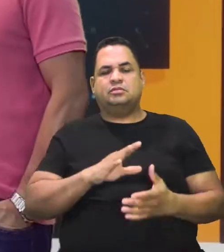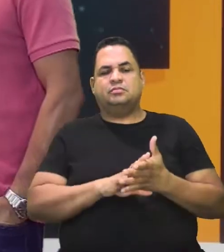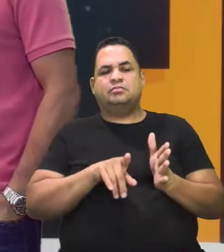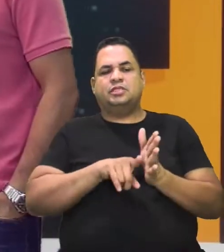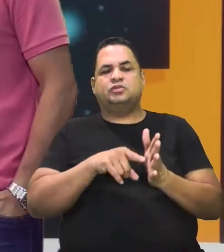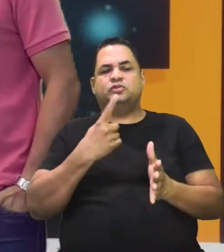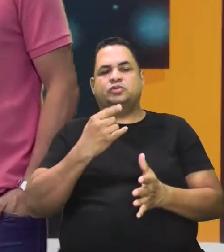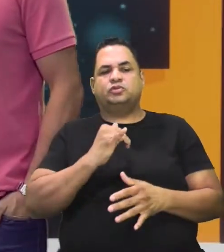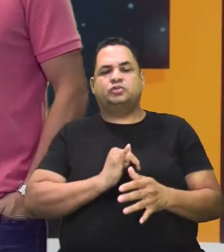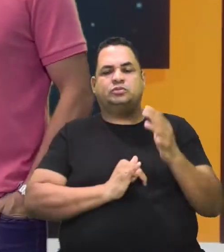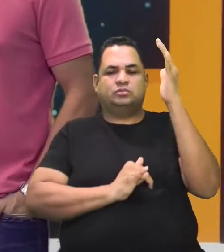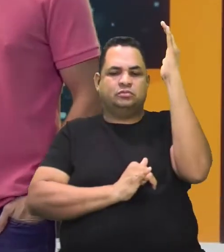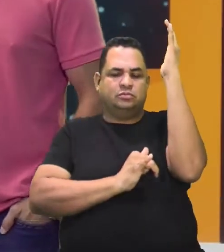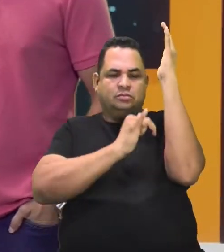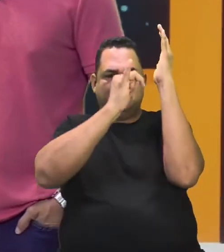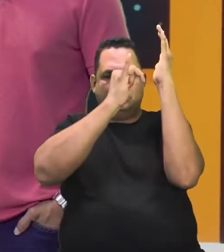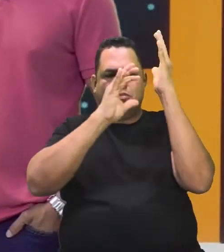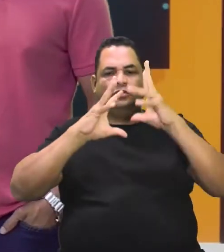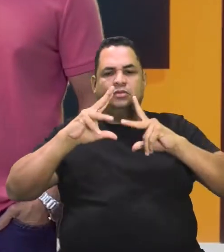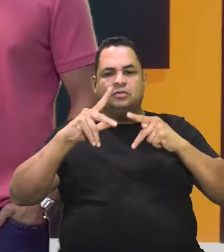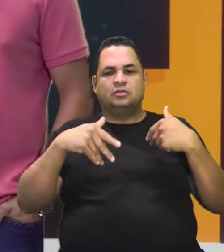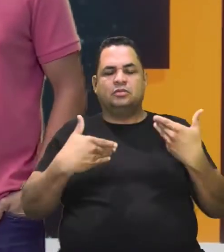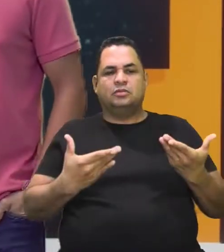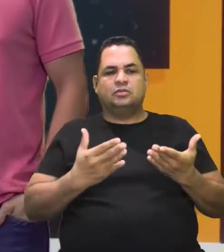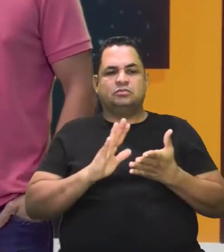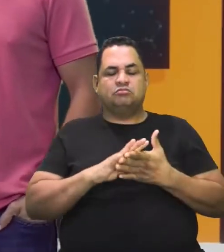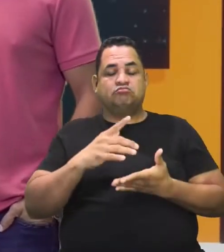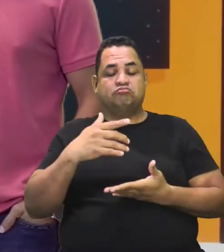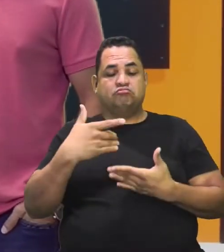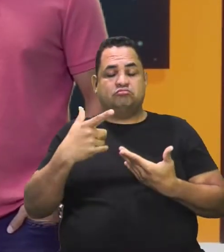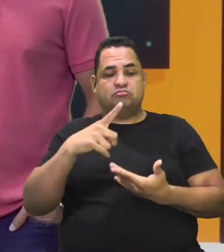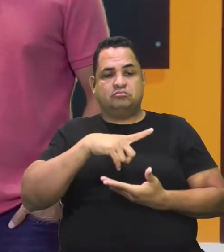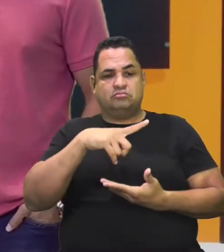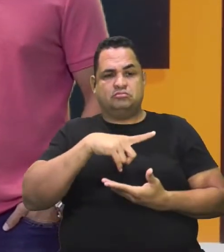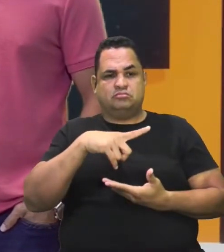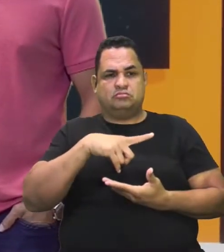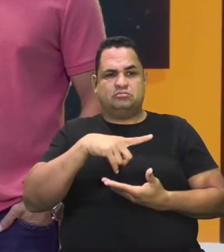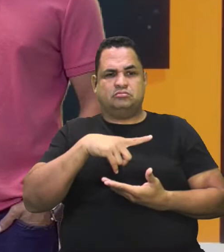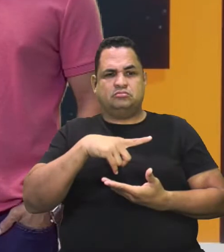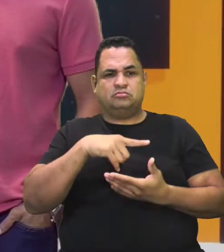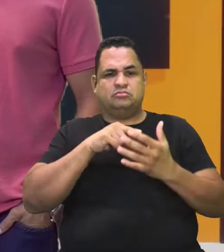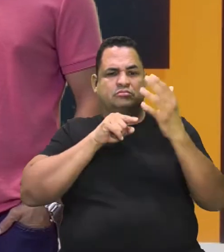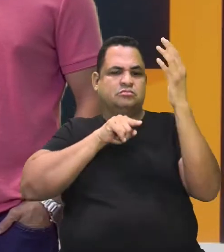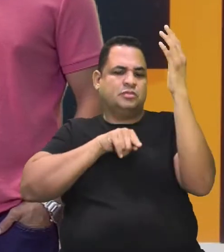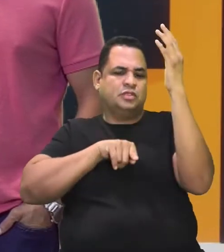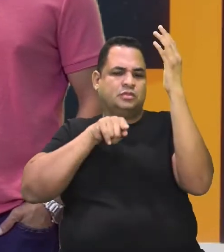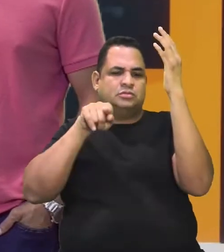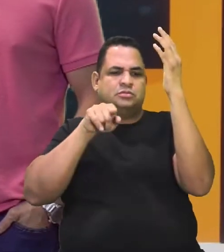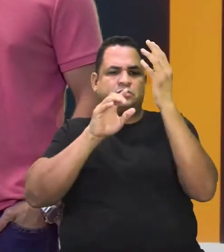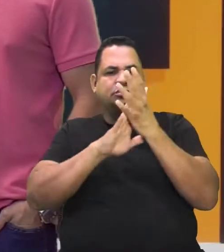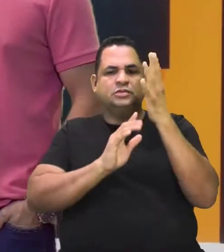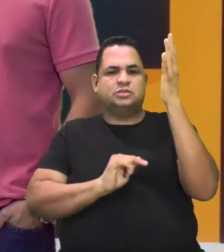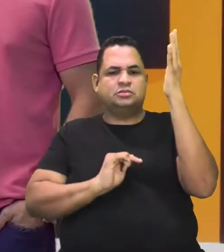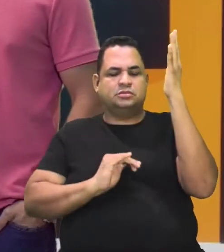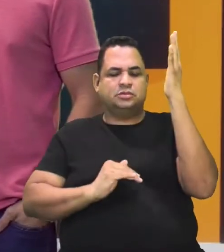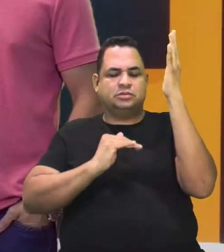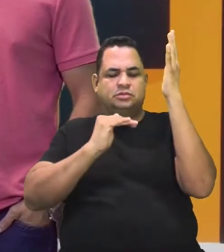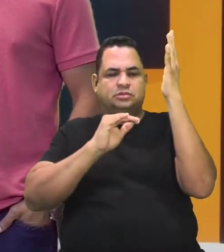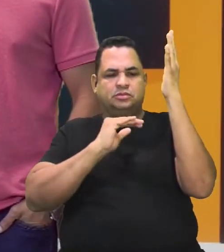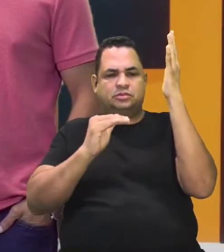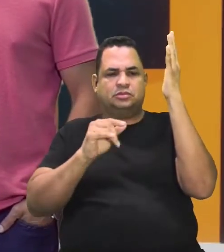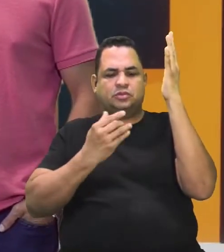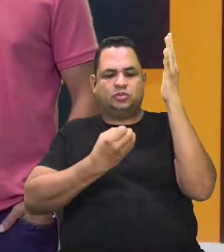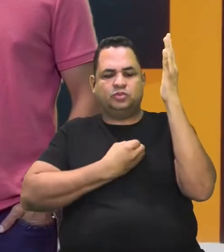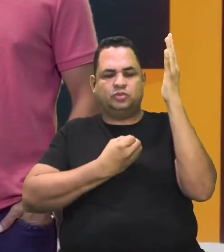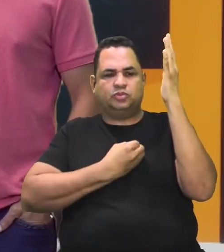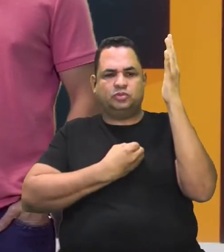para Y. Tá certo? Então toda vez que você tiver pontos localizados em cima dos eixos, um